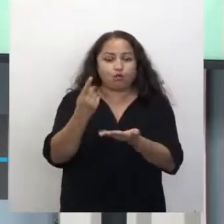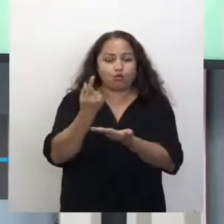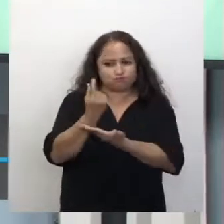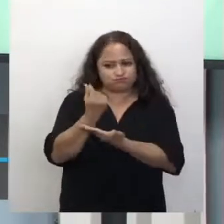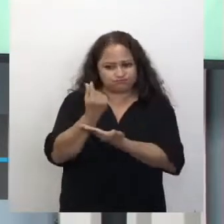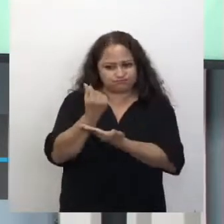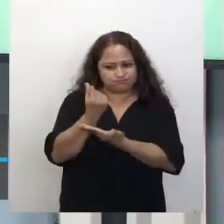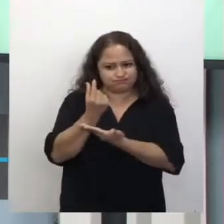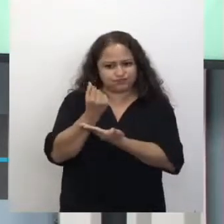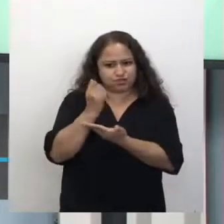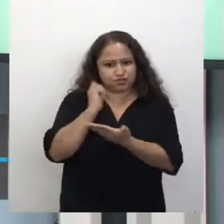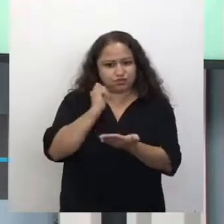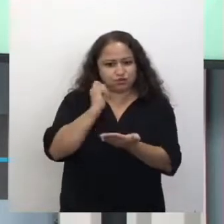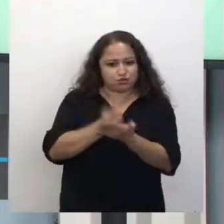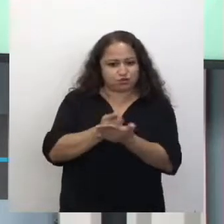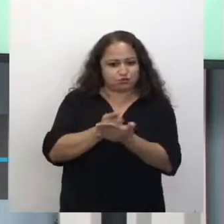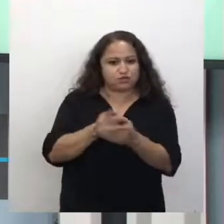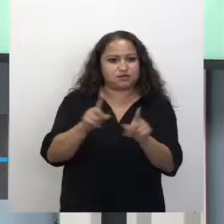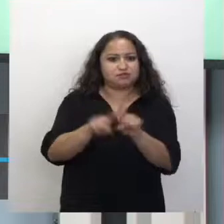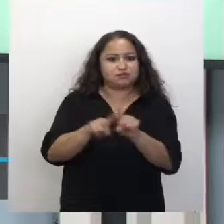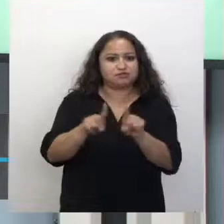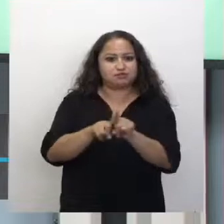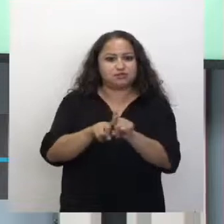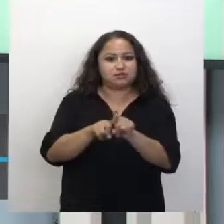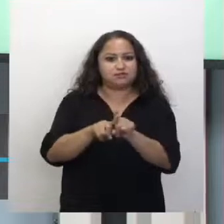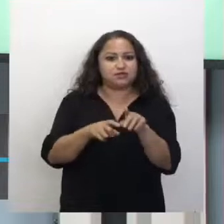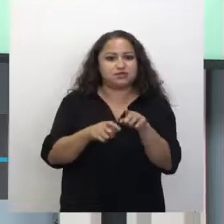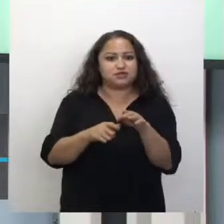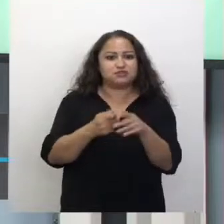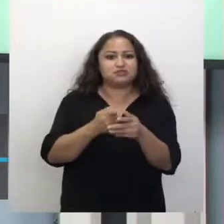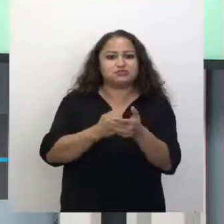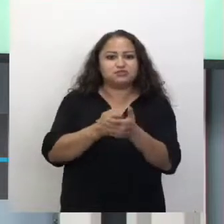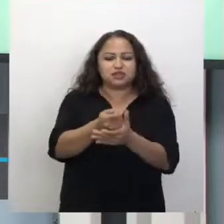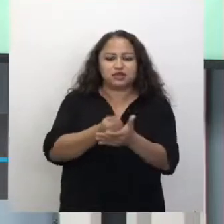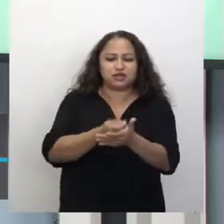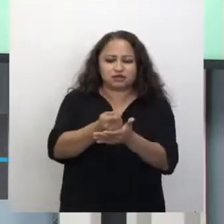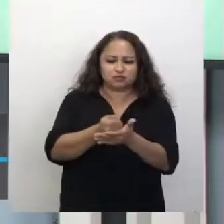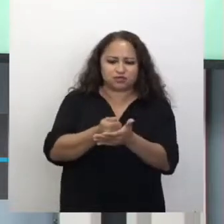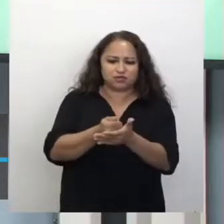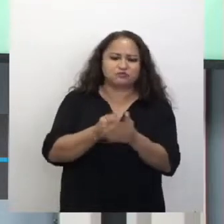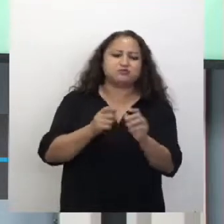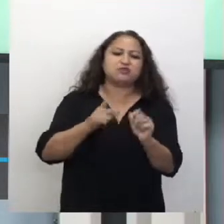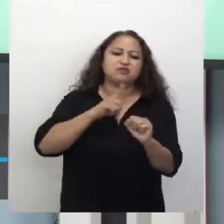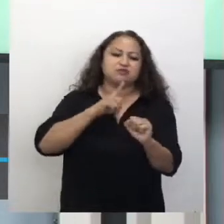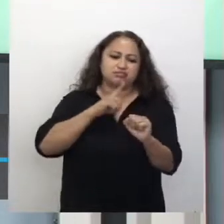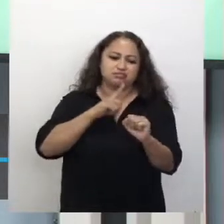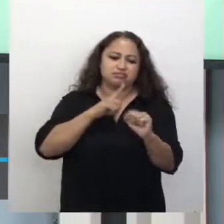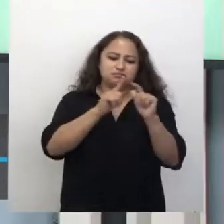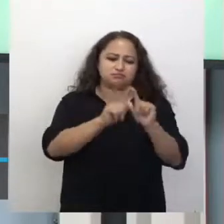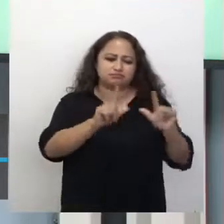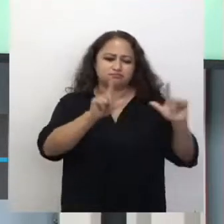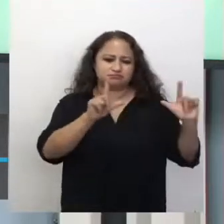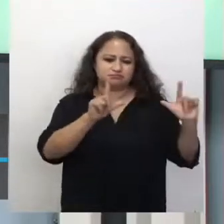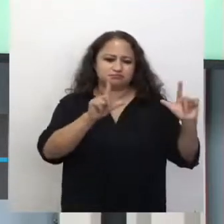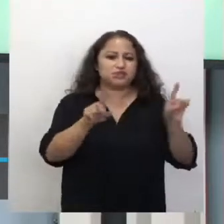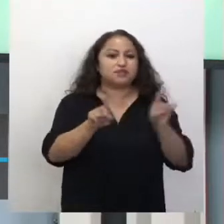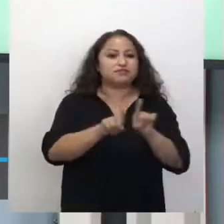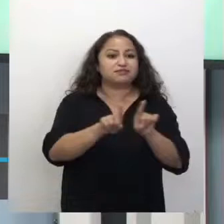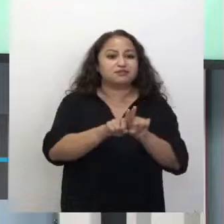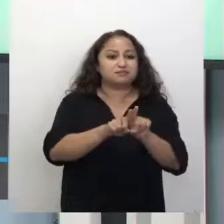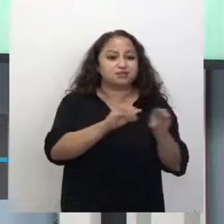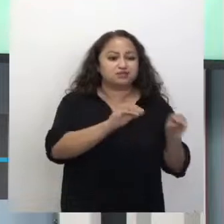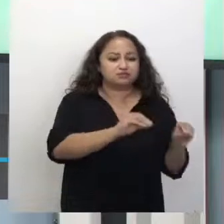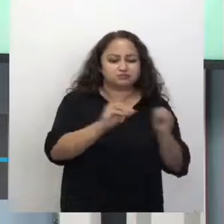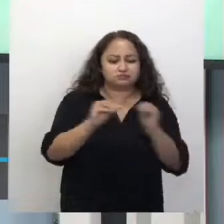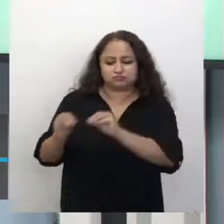valor, uma espécie de aluguel para que essa obra venha fazer parte da minha exposição. Então, toda essa questão, e a questão da logística também,